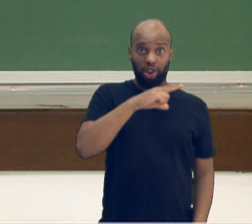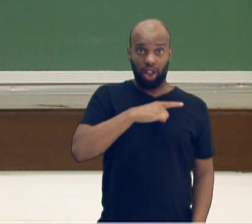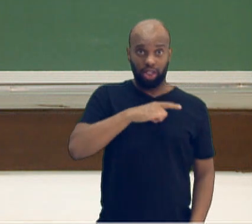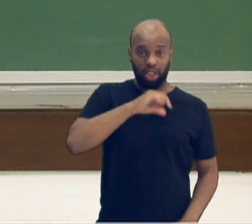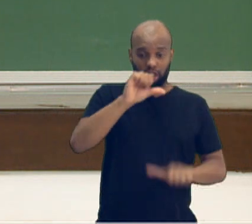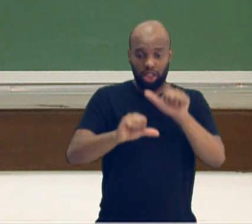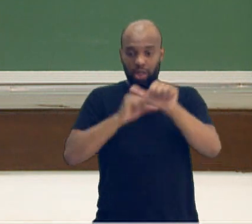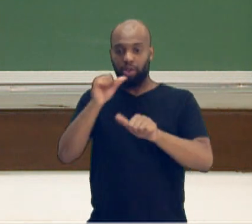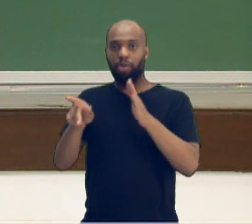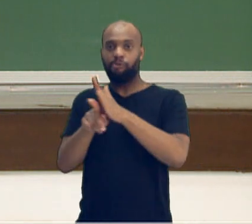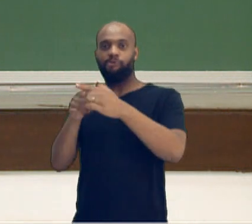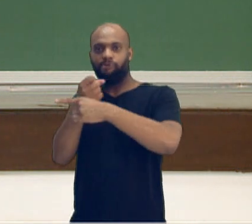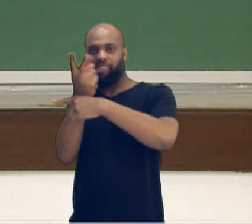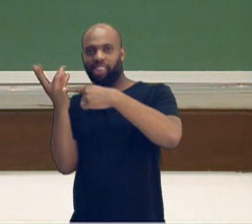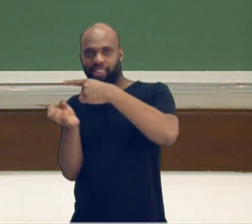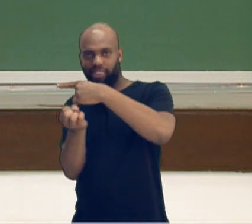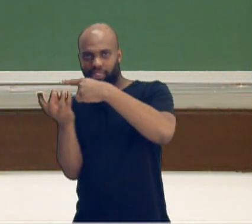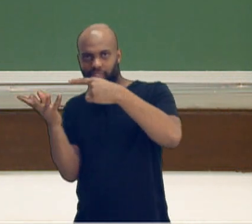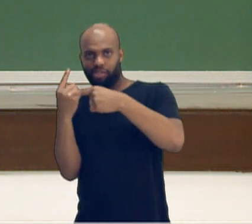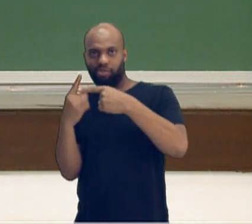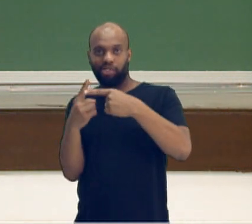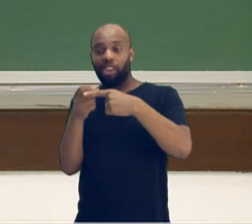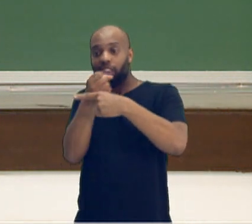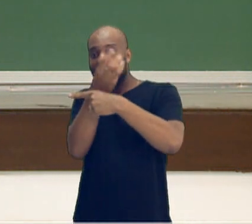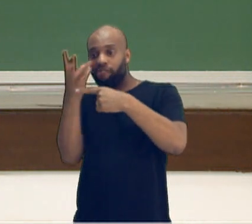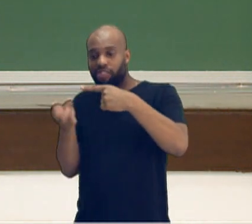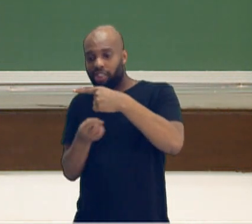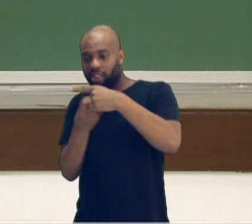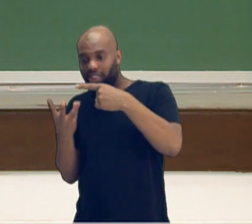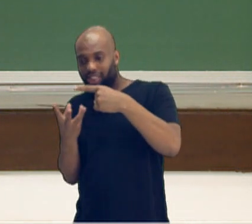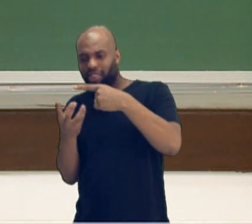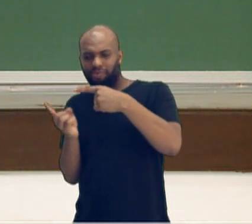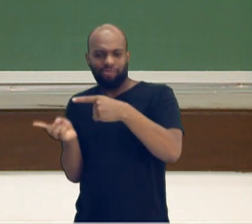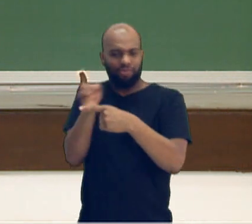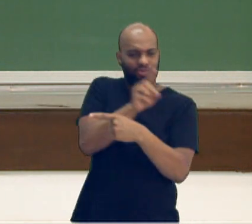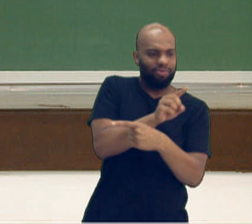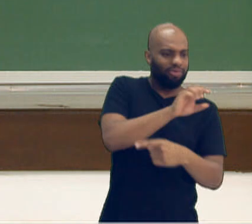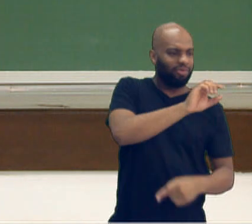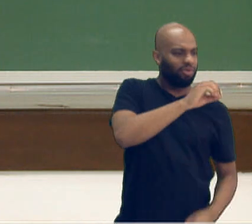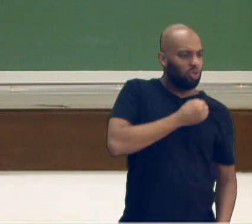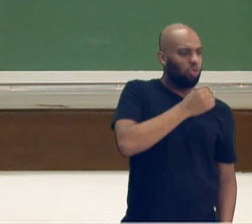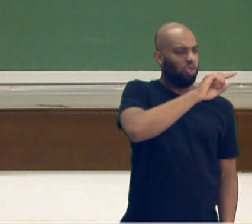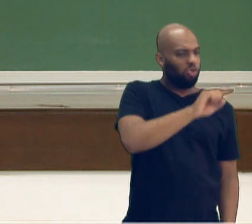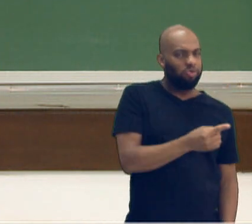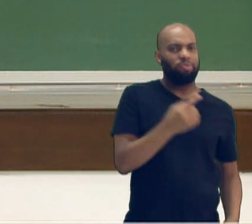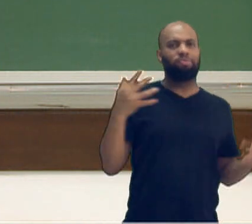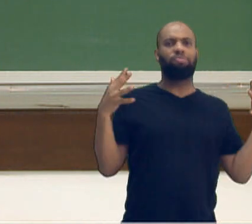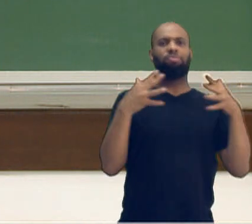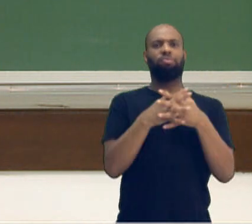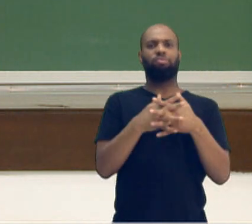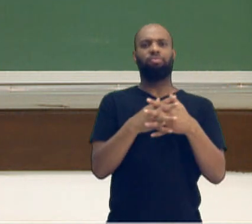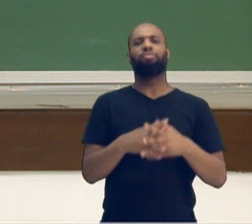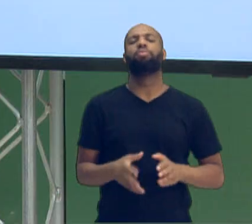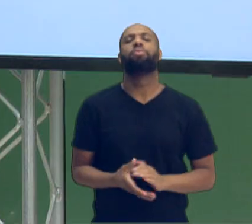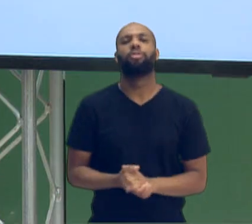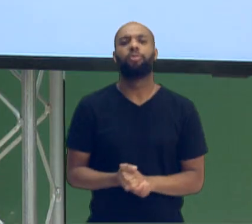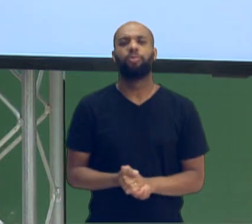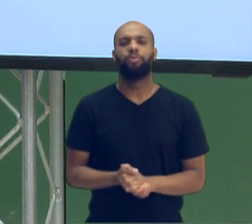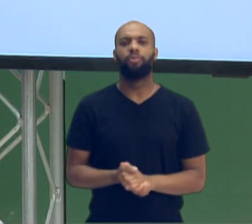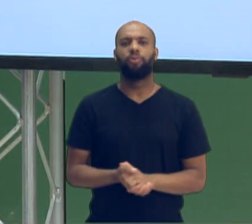em fração. Porque se eu pegar fração para transformar em decimais, vai ficar complicada a minha vida. Tudo